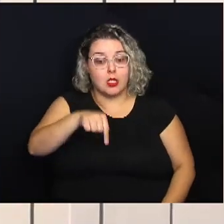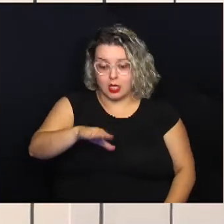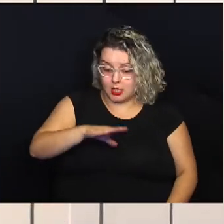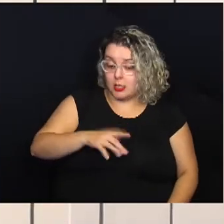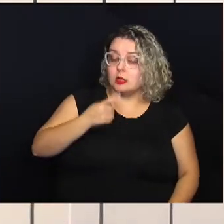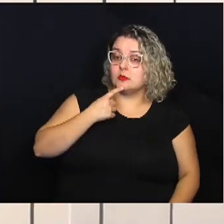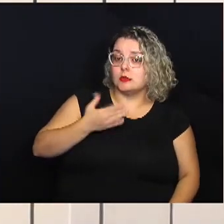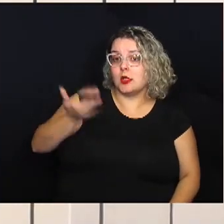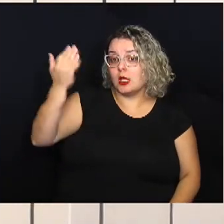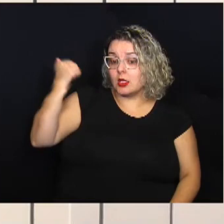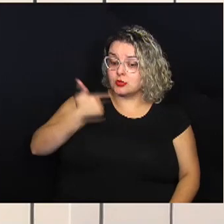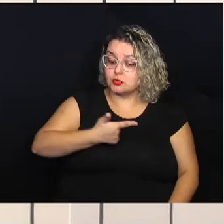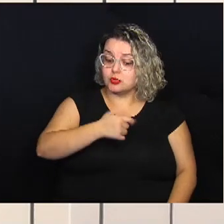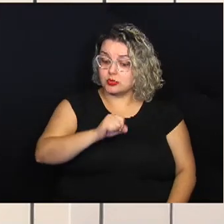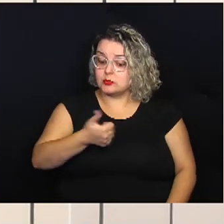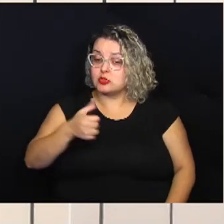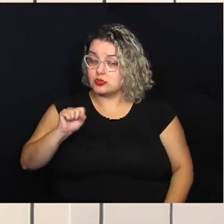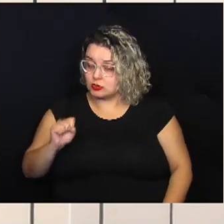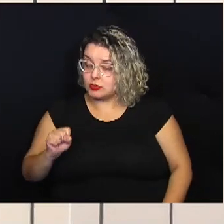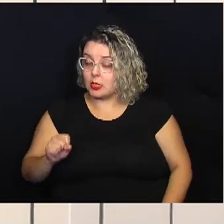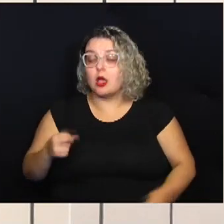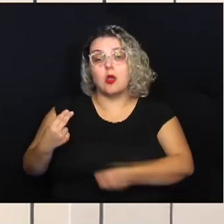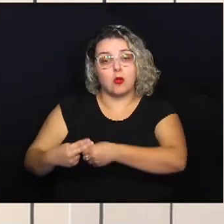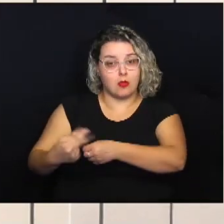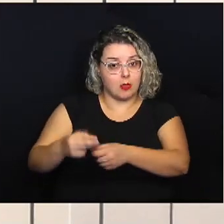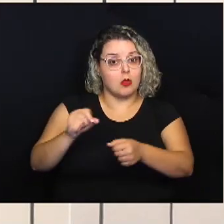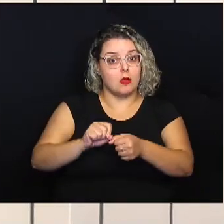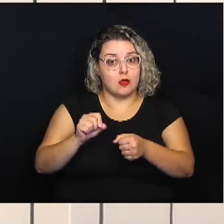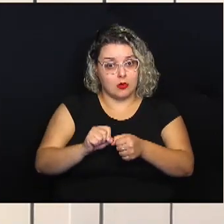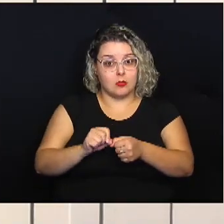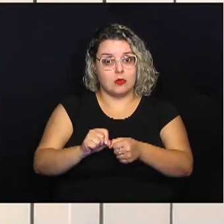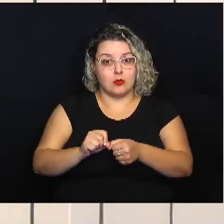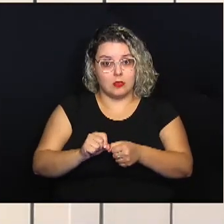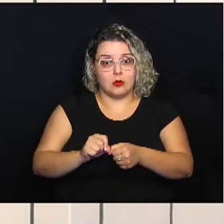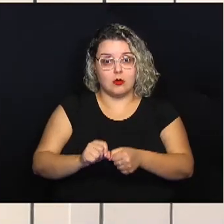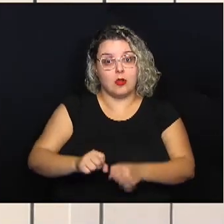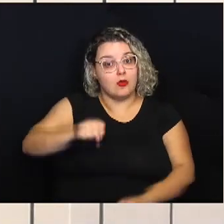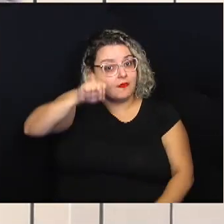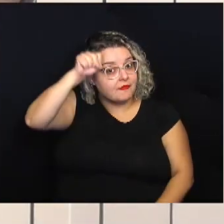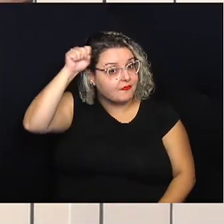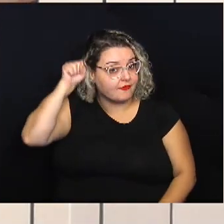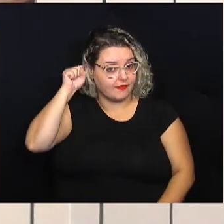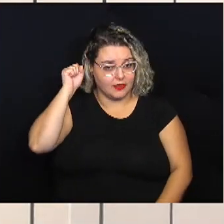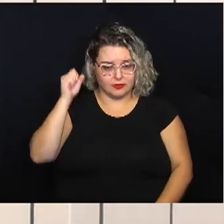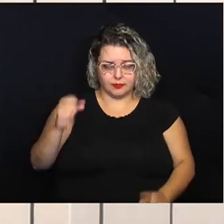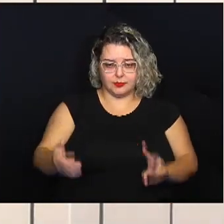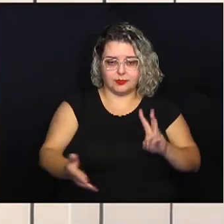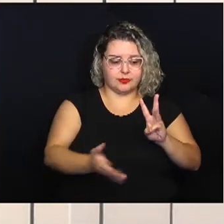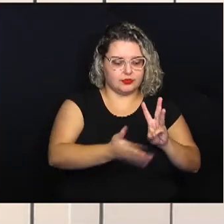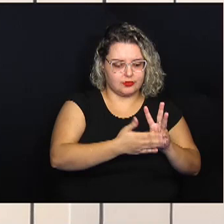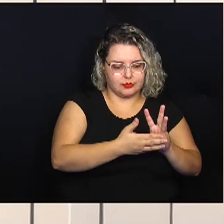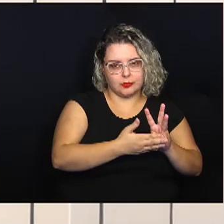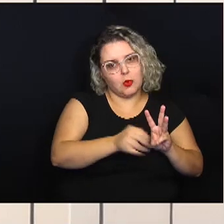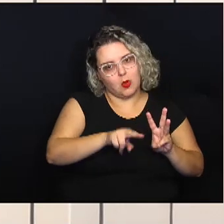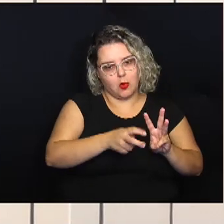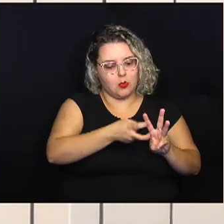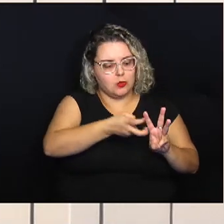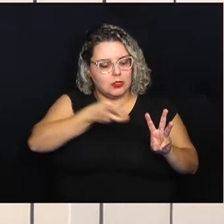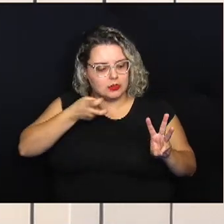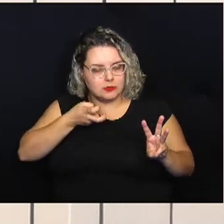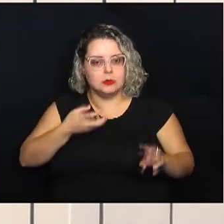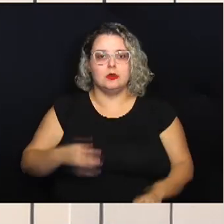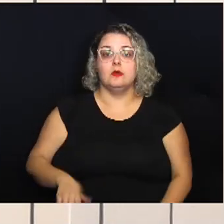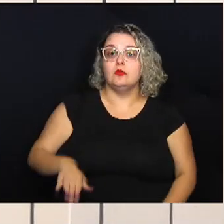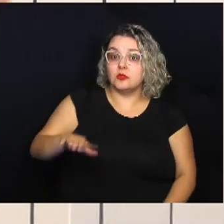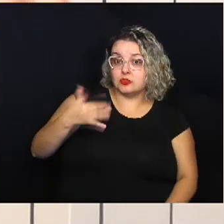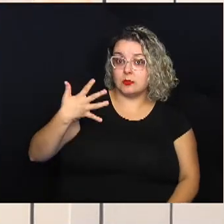desde 2018, a Unicamp realiza o vestibular indígena. Por isso que eu vou acionar a nossa repórter, a Luana